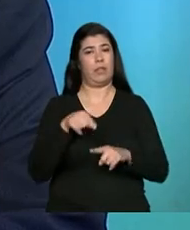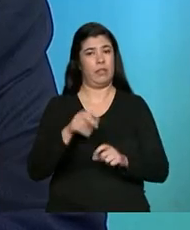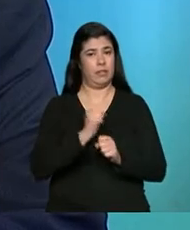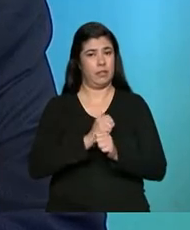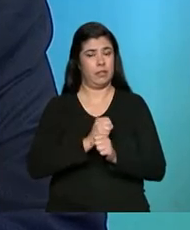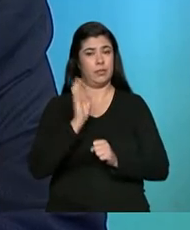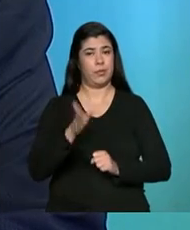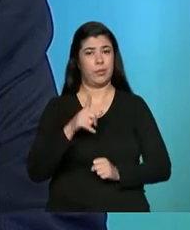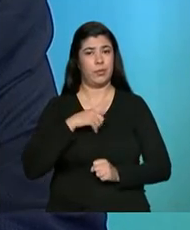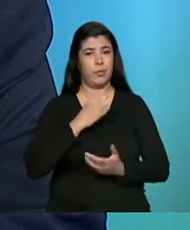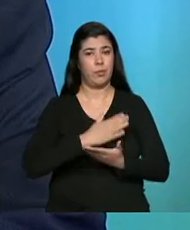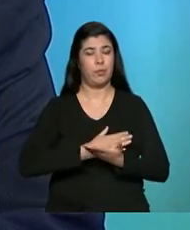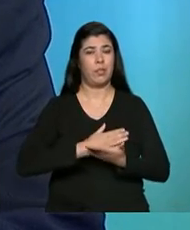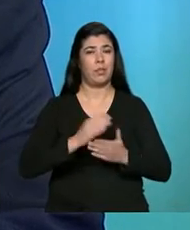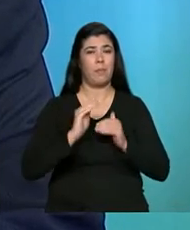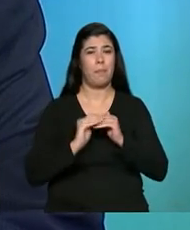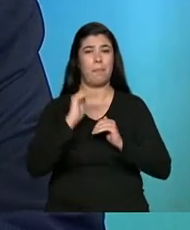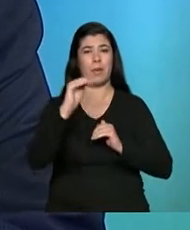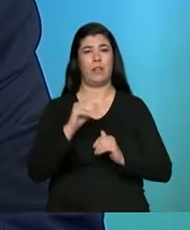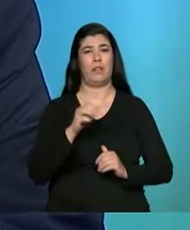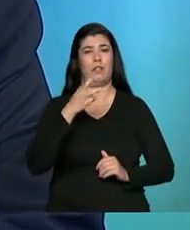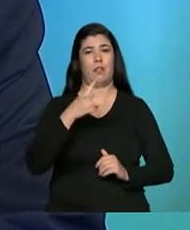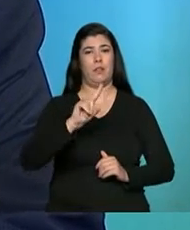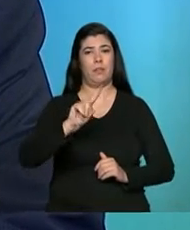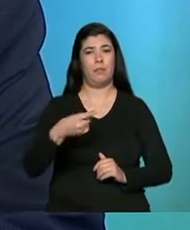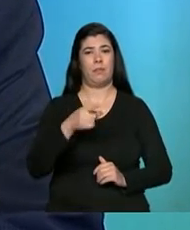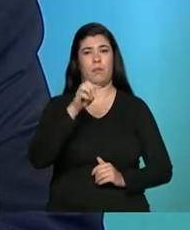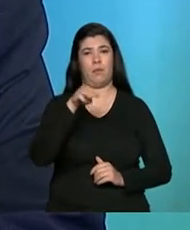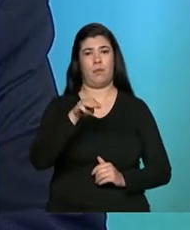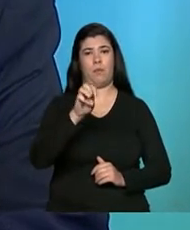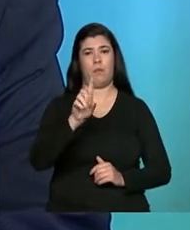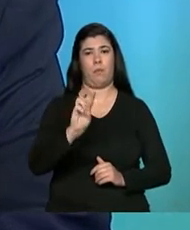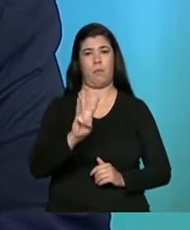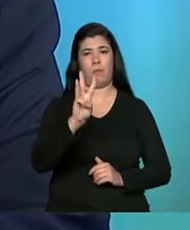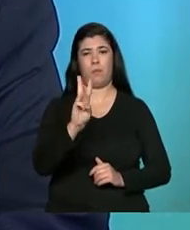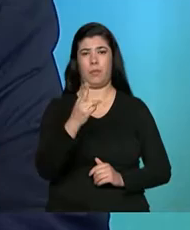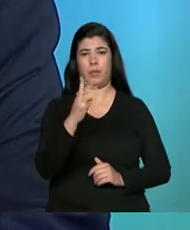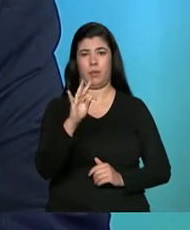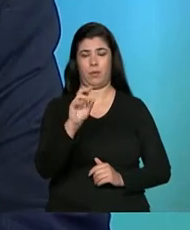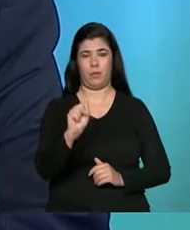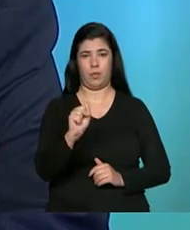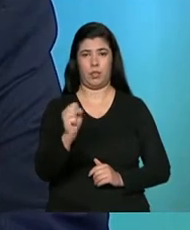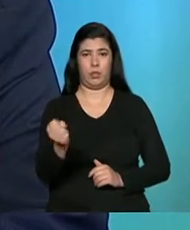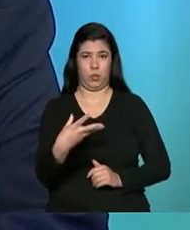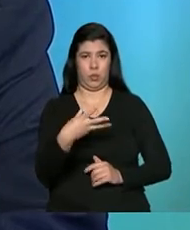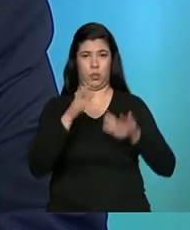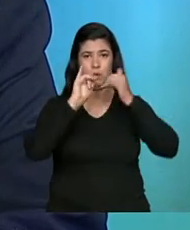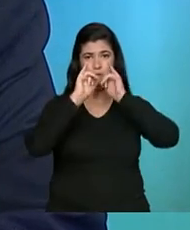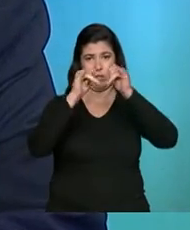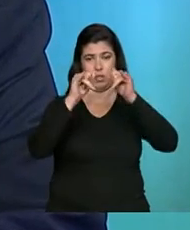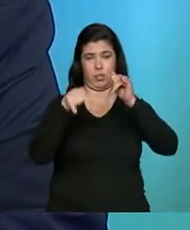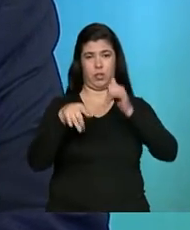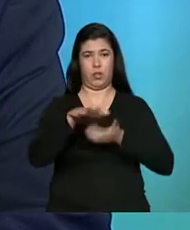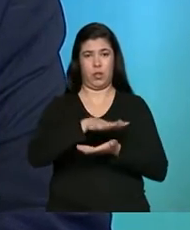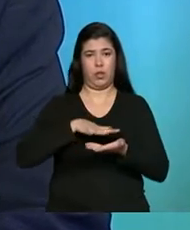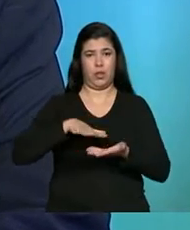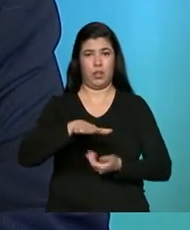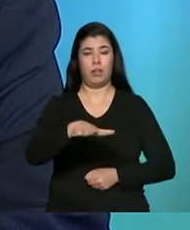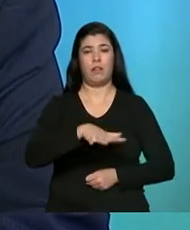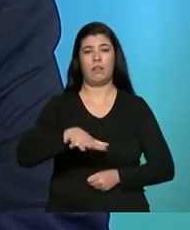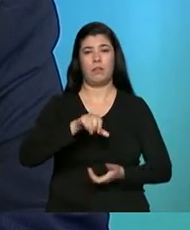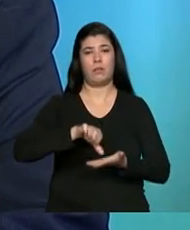ingressamos com mais de 3 mil megawatts novos no setor o que possibilitou inclusive